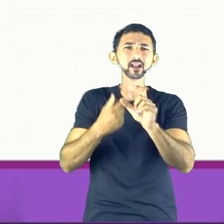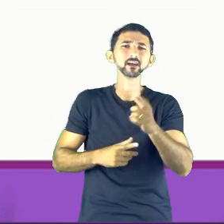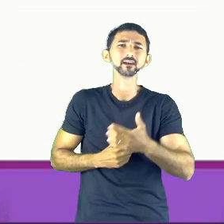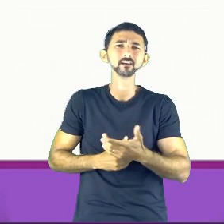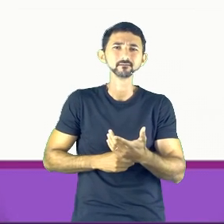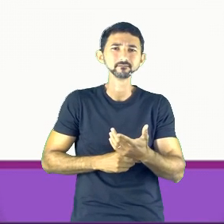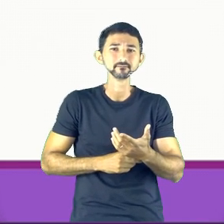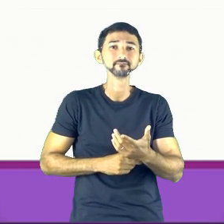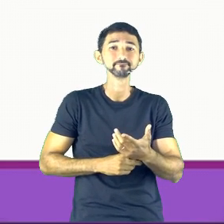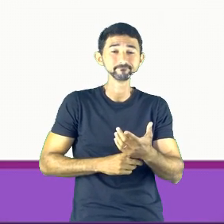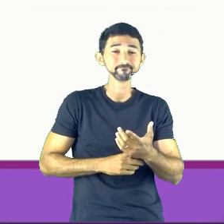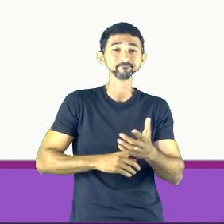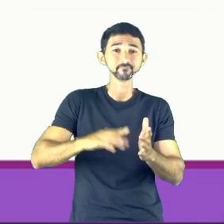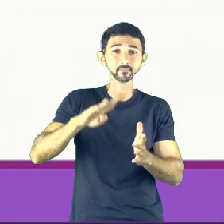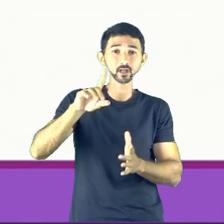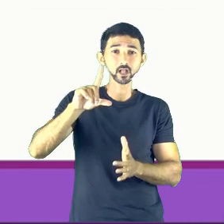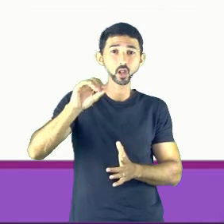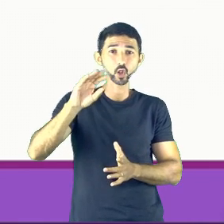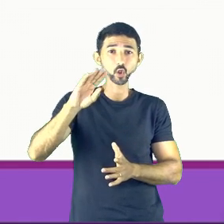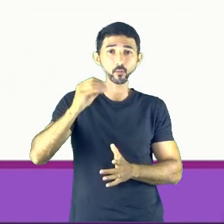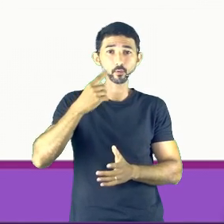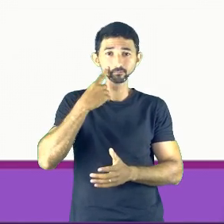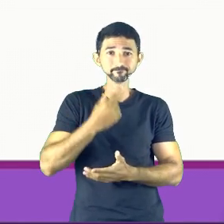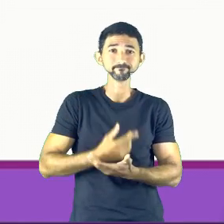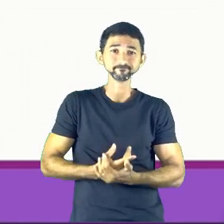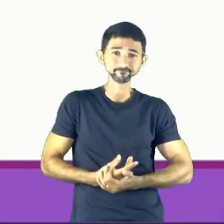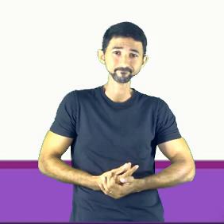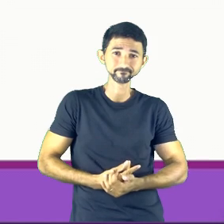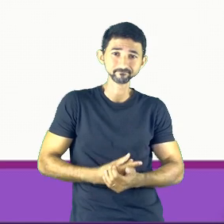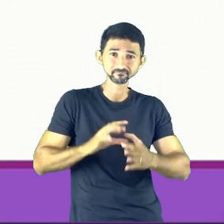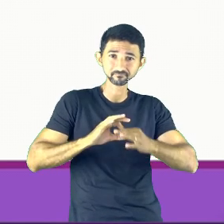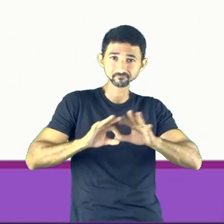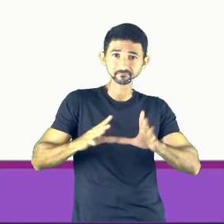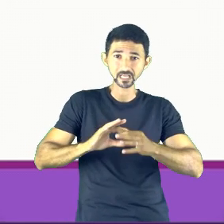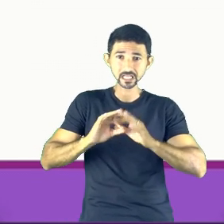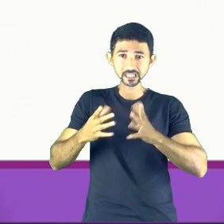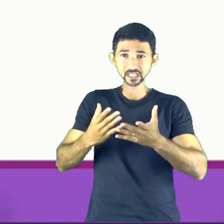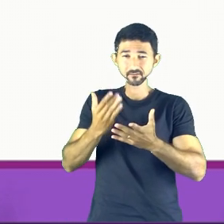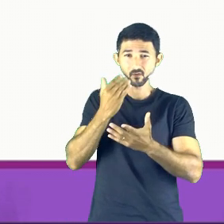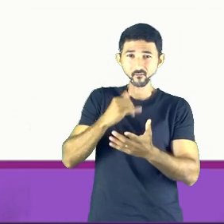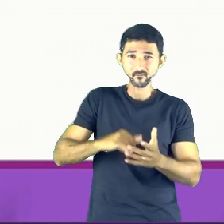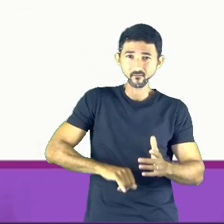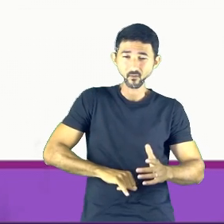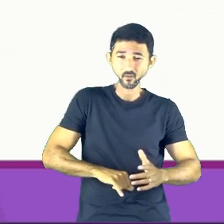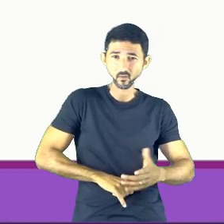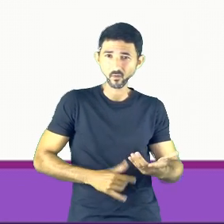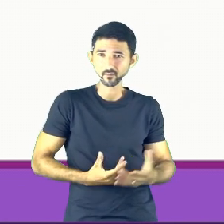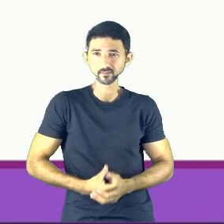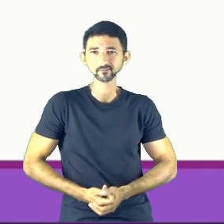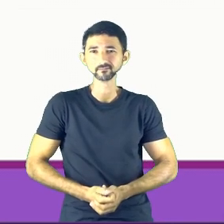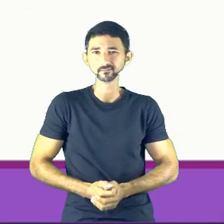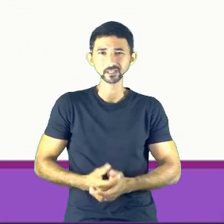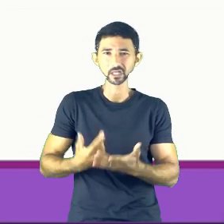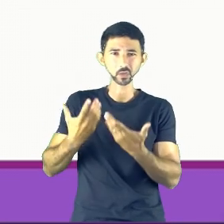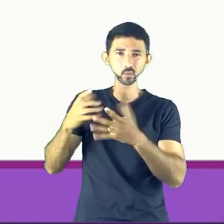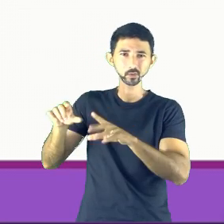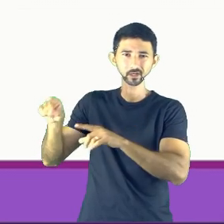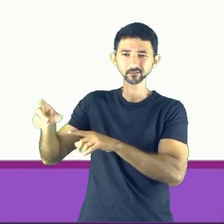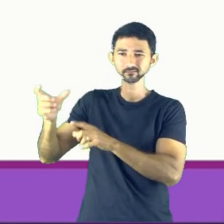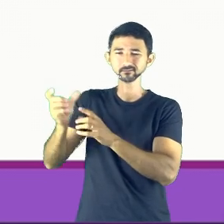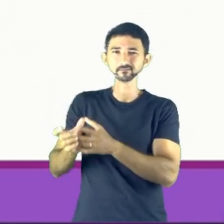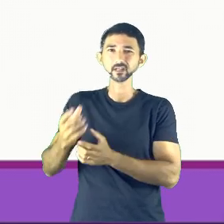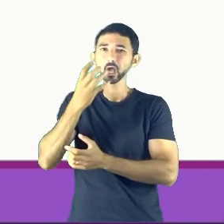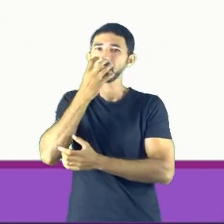terminou falando na fábula foi o lobo. Isso mesmo, ele preferiu ficar livre, com fome, até a